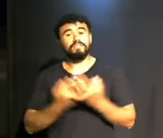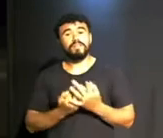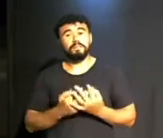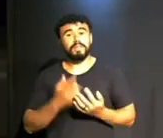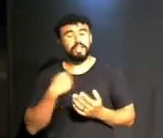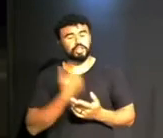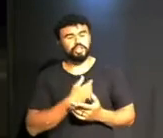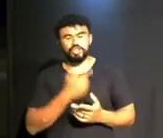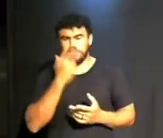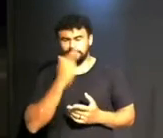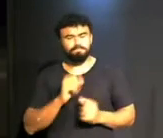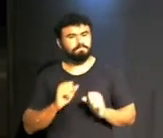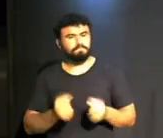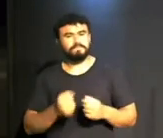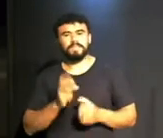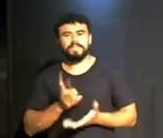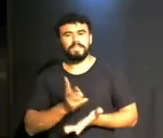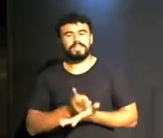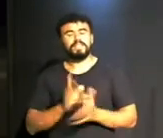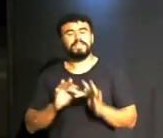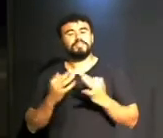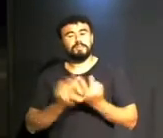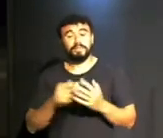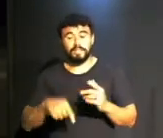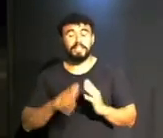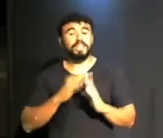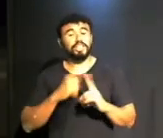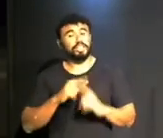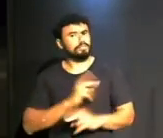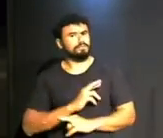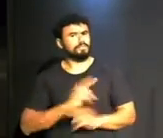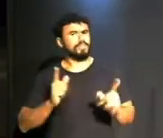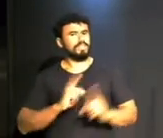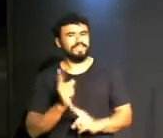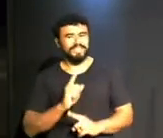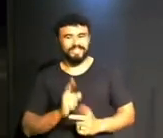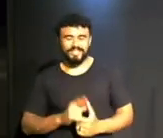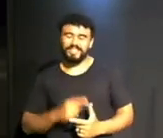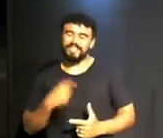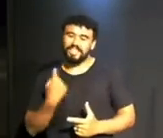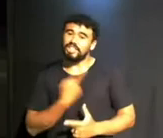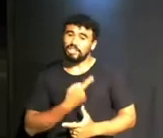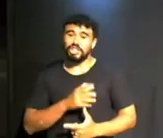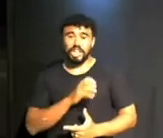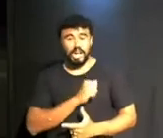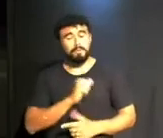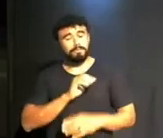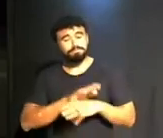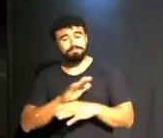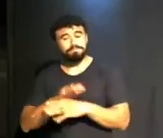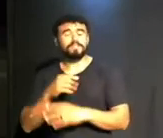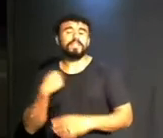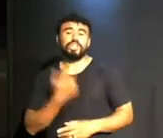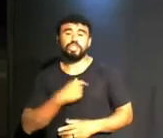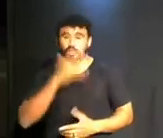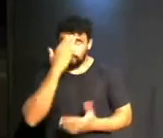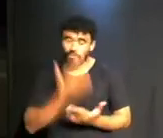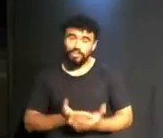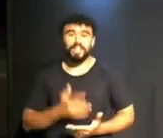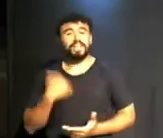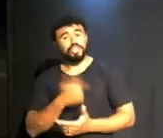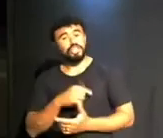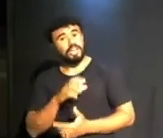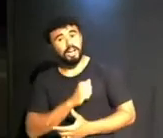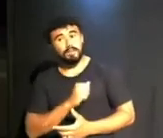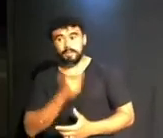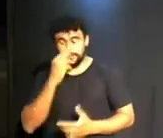gente investe em toda a nossa vida e na igreja não pode ser diferente quem ama ainda a cama confia quem ama